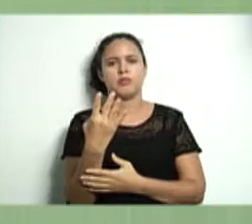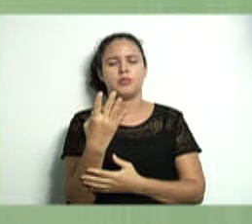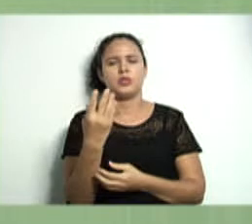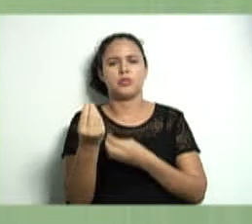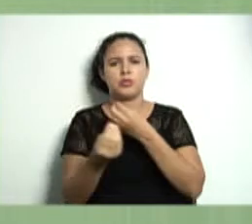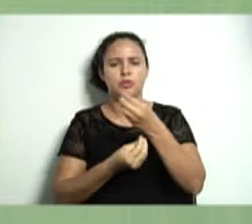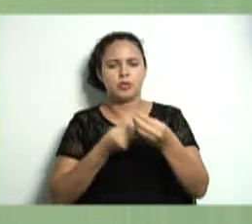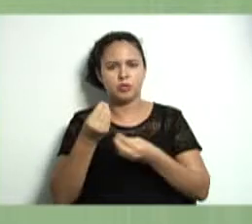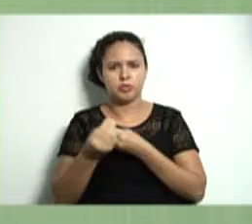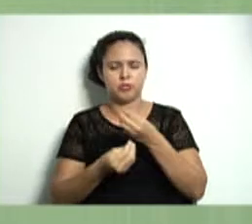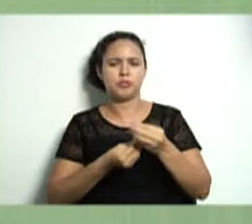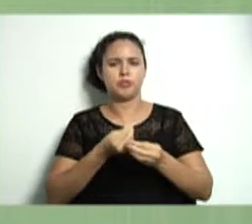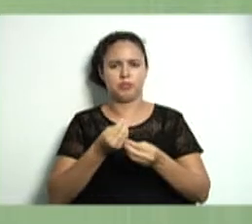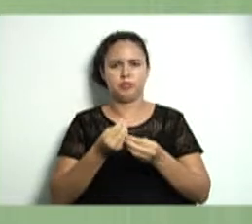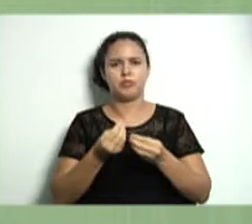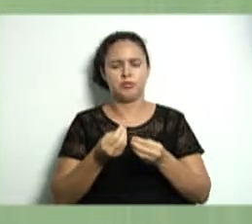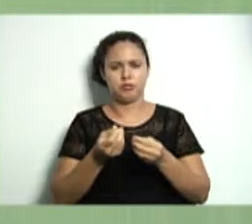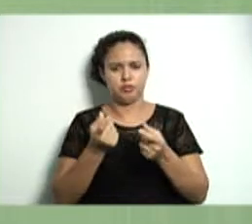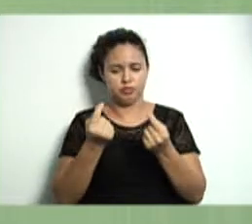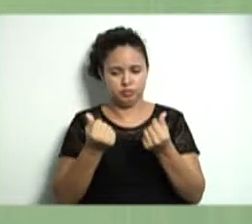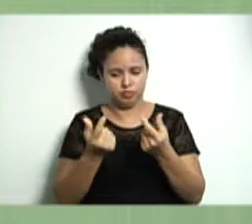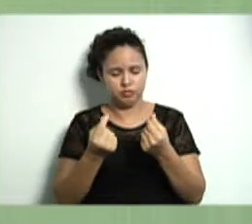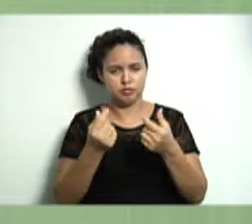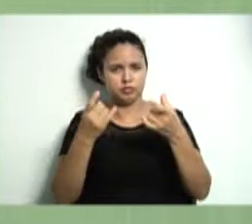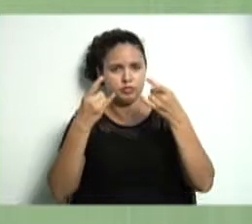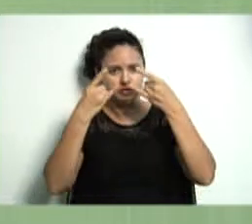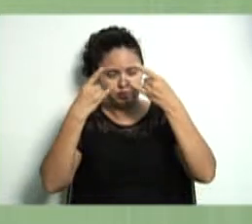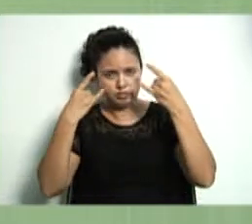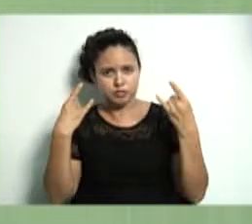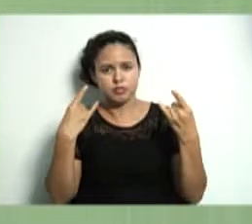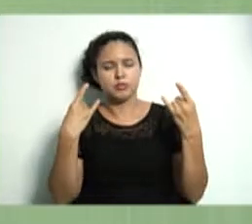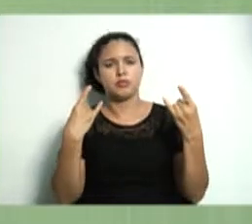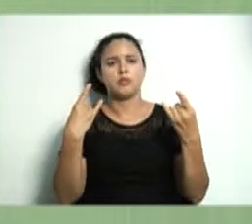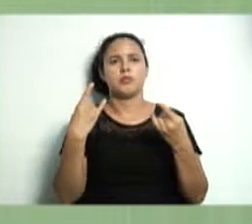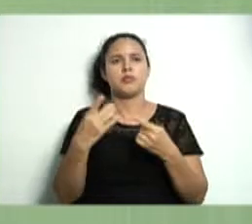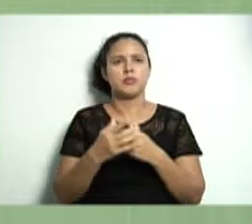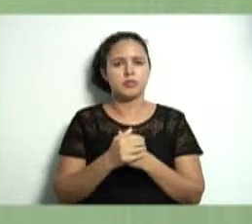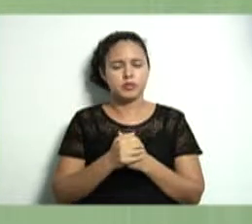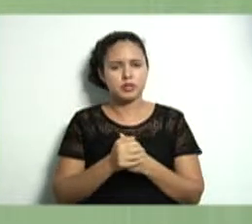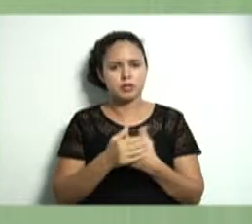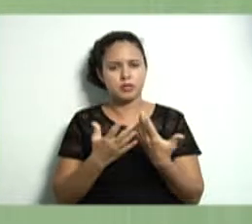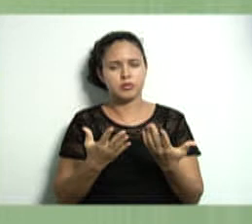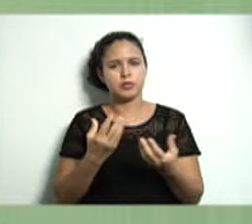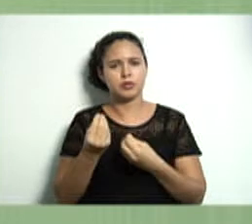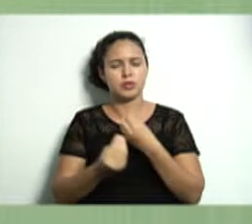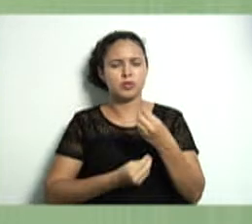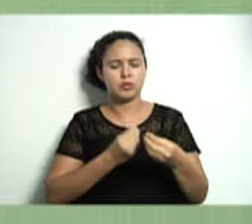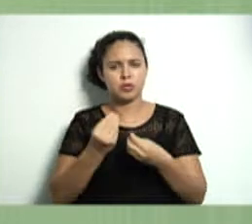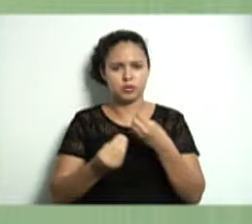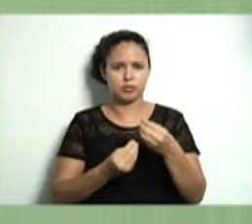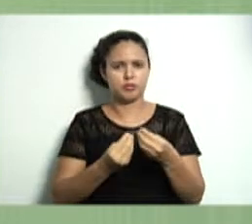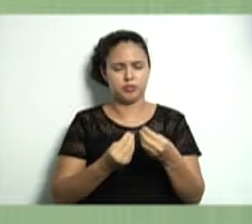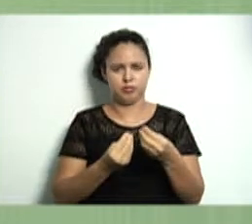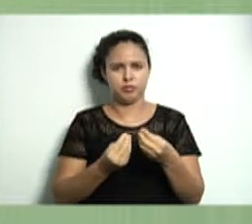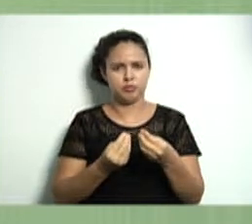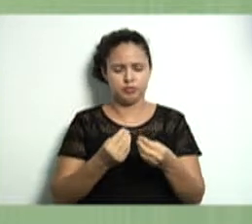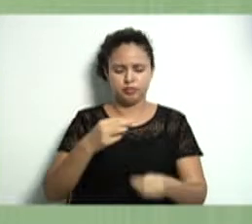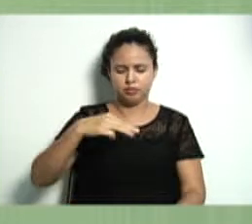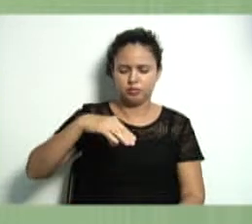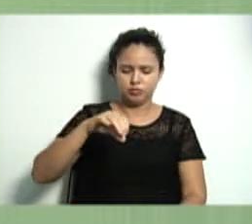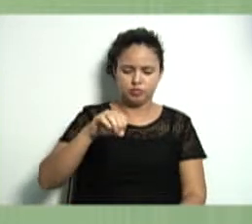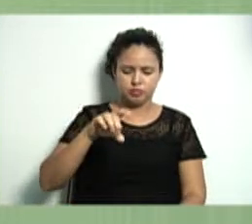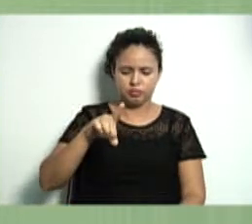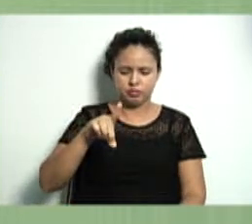Nós podemos dizer que os trabalhadores... Então, é uma questão sobre os modos de produção capitalista. Qual